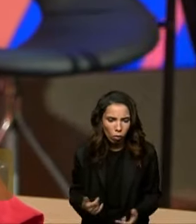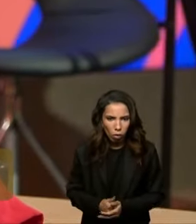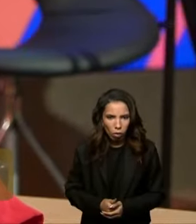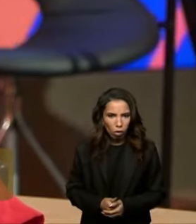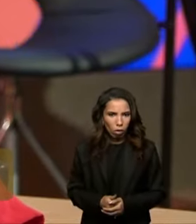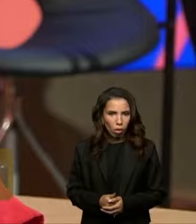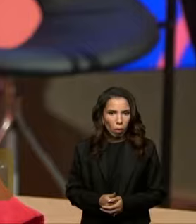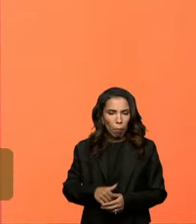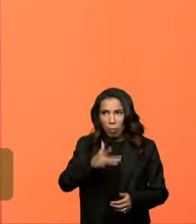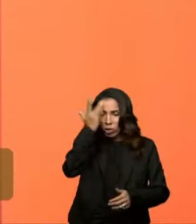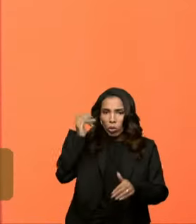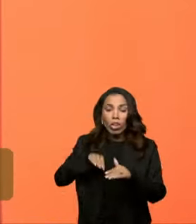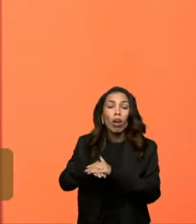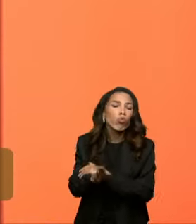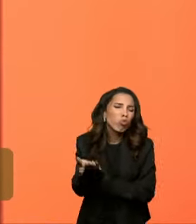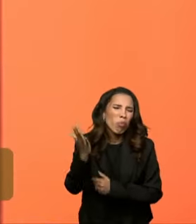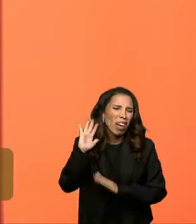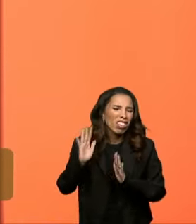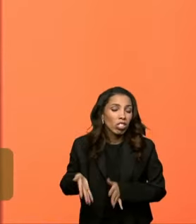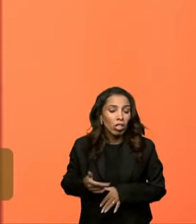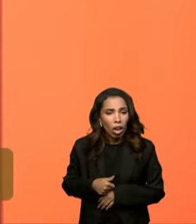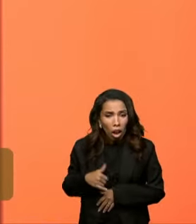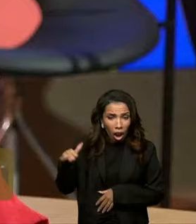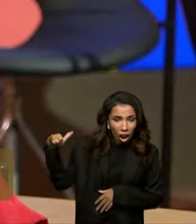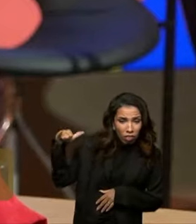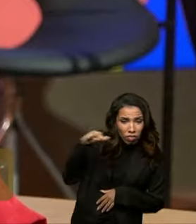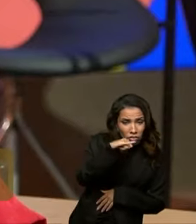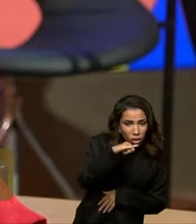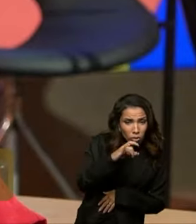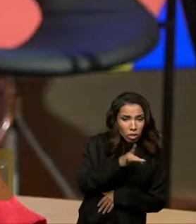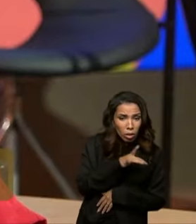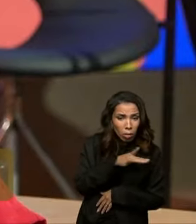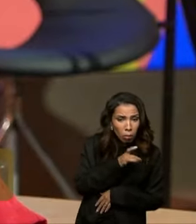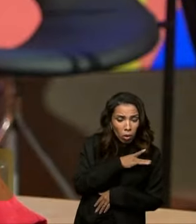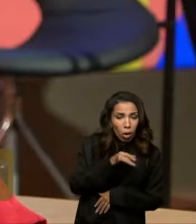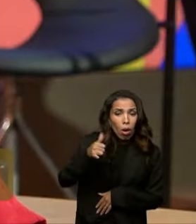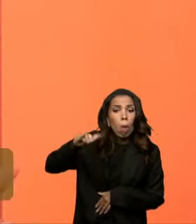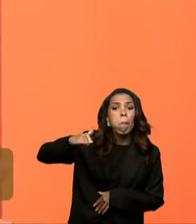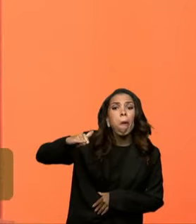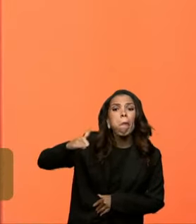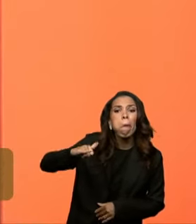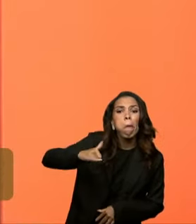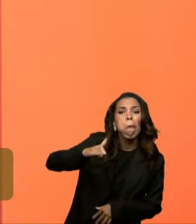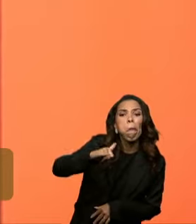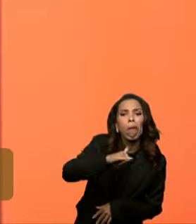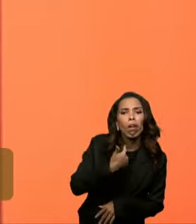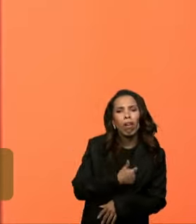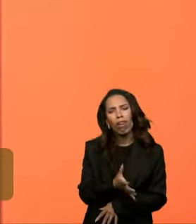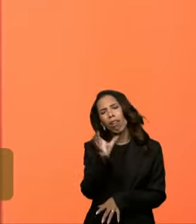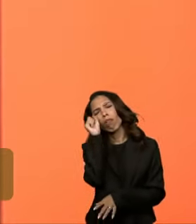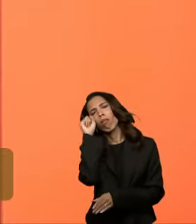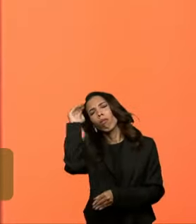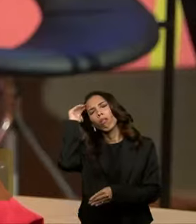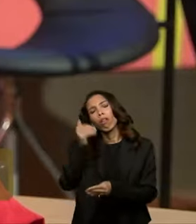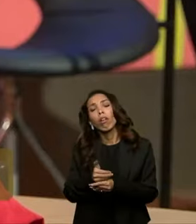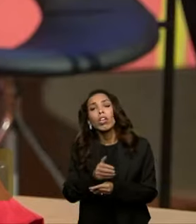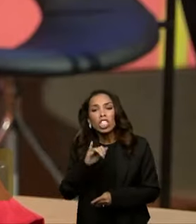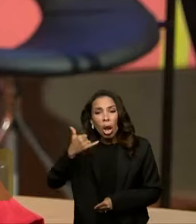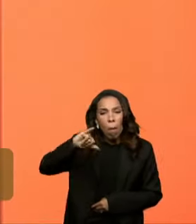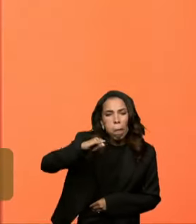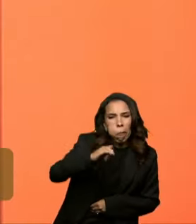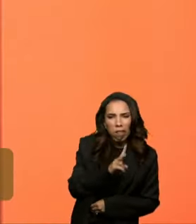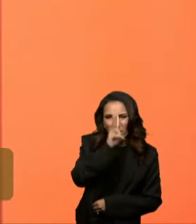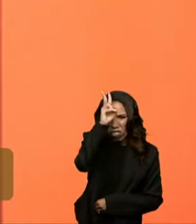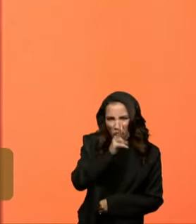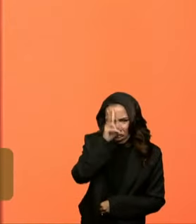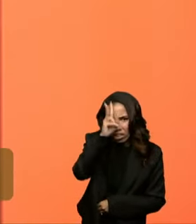você tem meio medinho. Não, sou tranquilão em avião. Mas tu pega a turbulência, como é que foi a tua turbulência? Fazer o quê? Eu durmo. Mas já pegou a turbulência forte, não já?